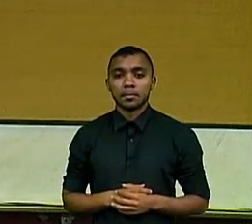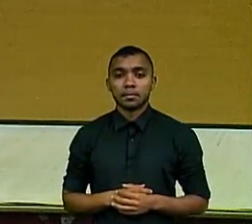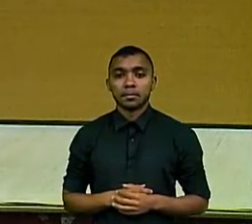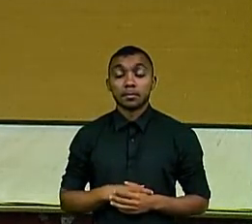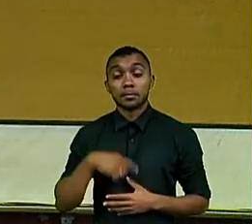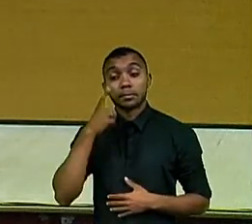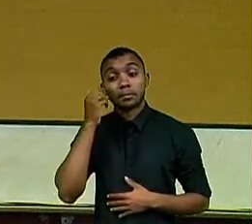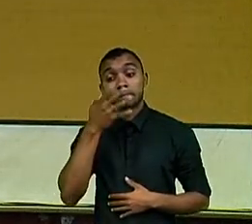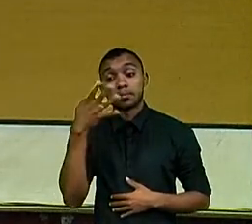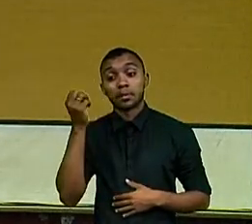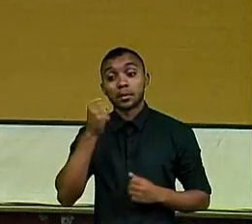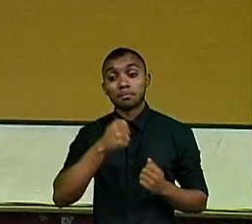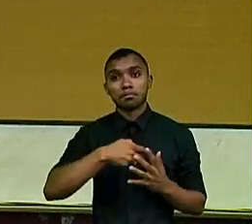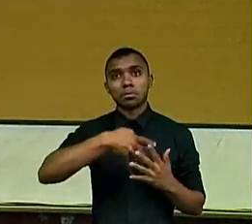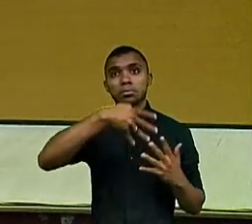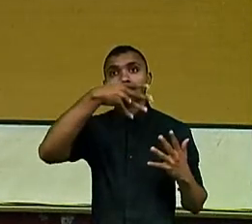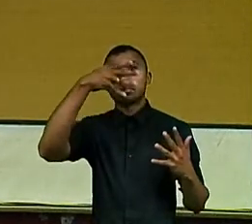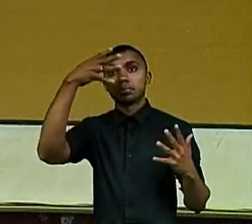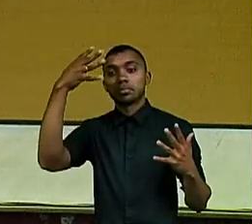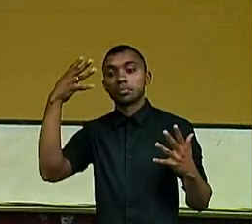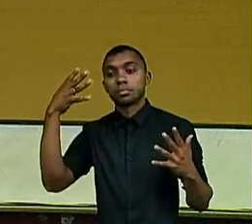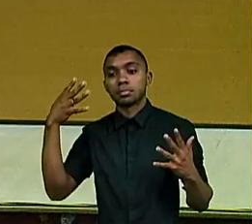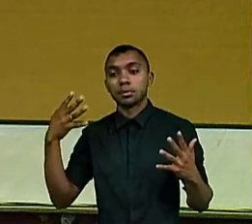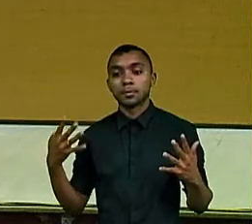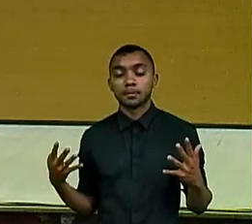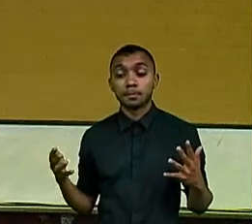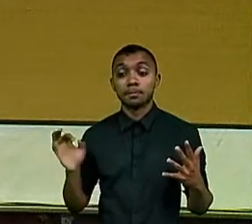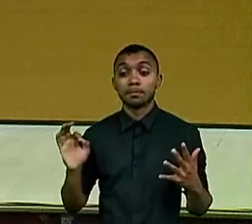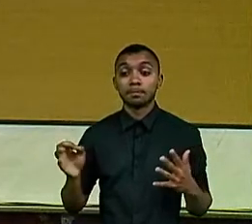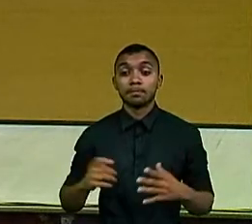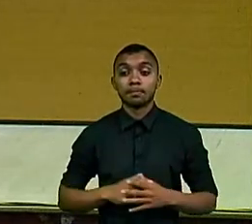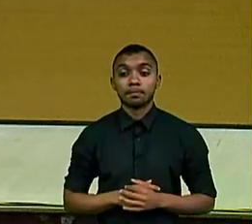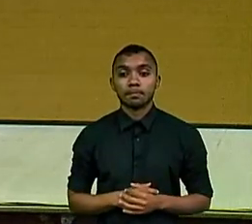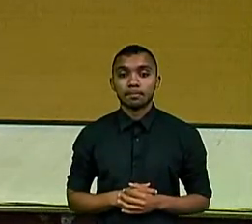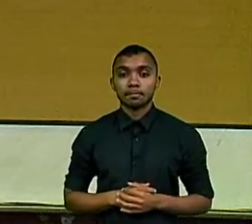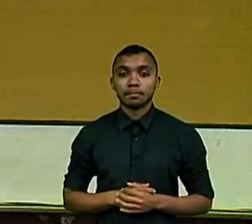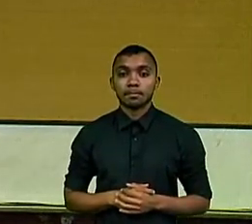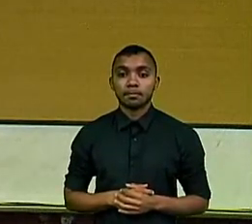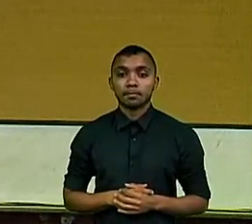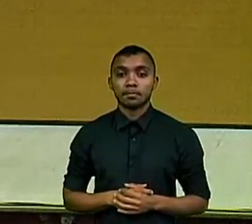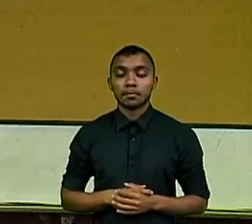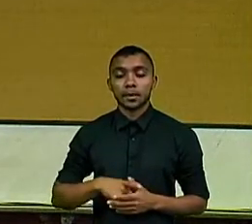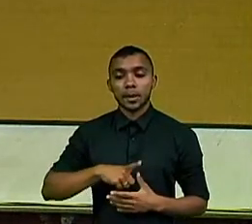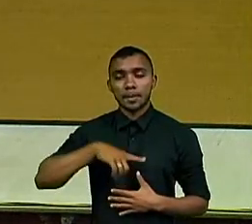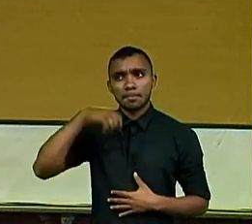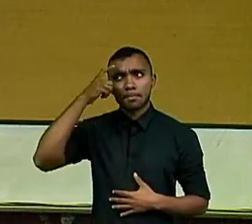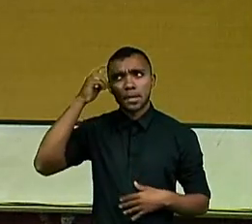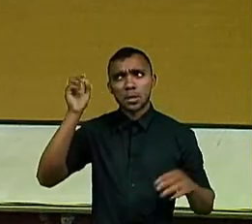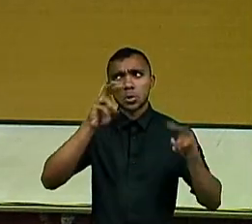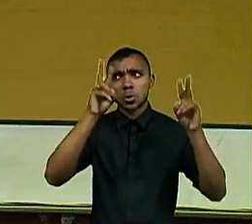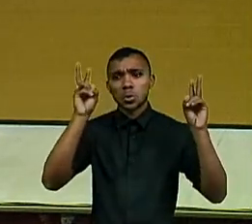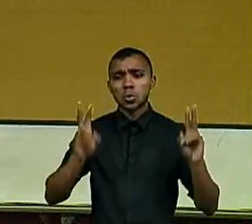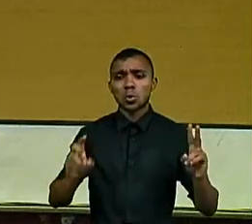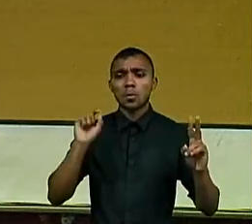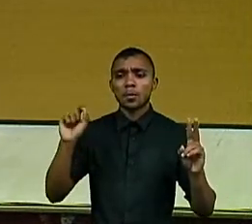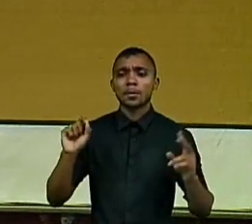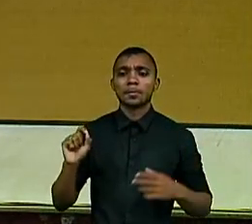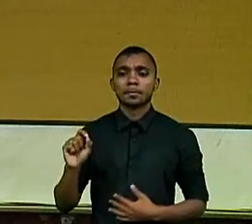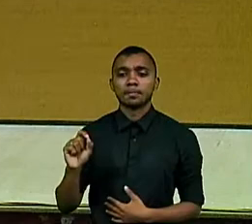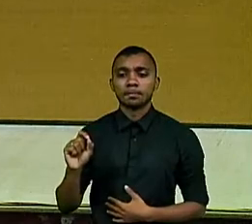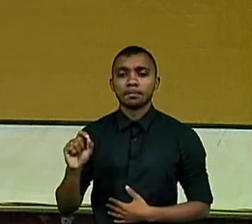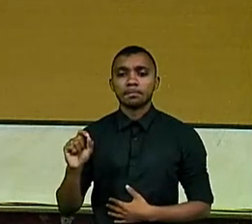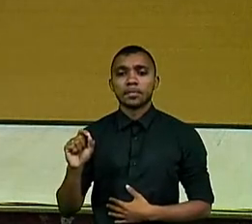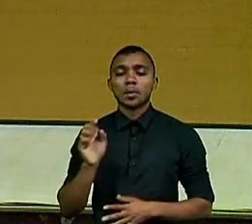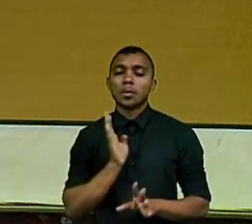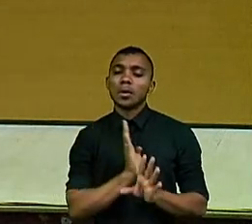elas são dispersas e forma aquela ideia de concavidade que a ideia